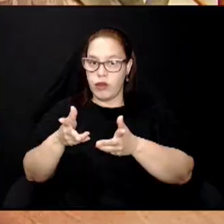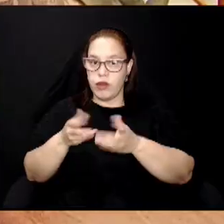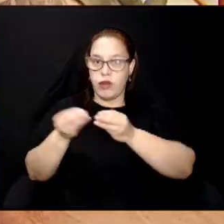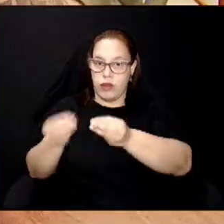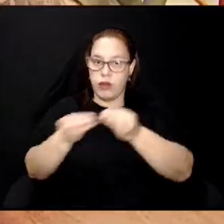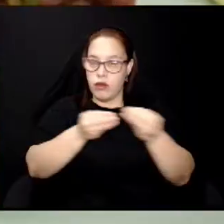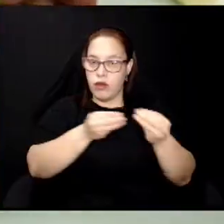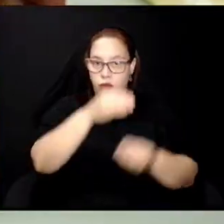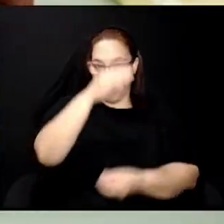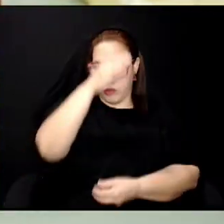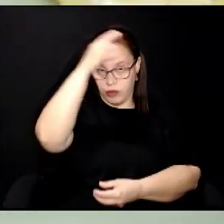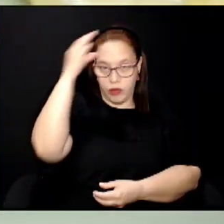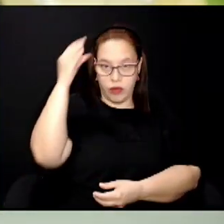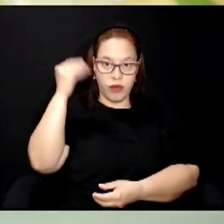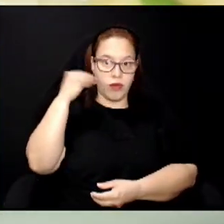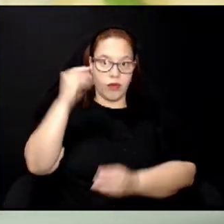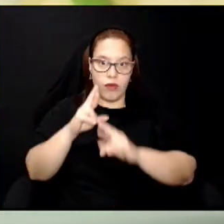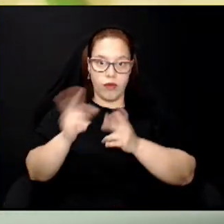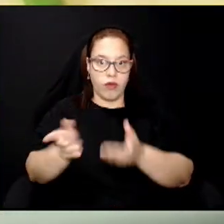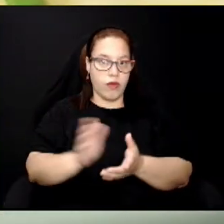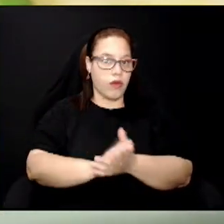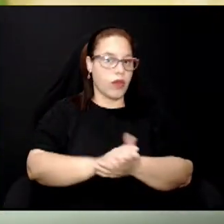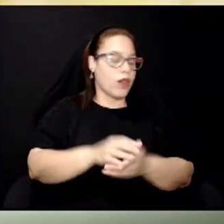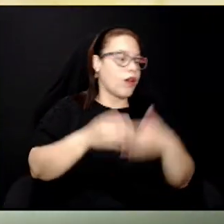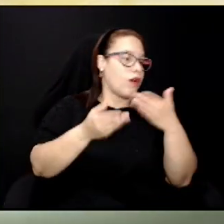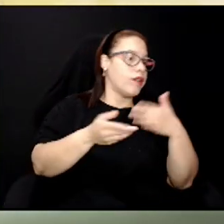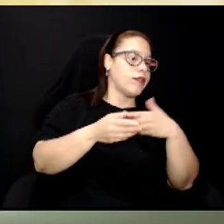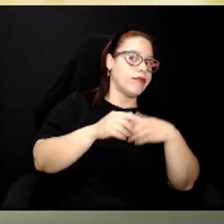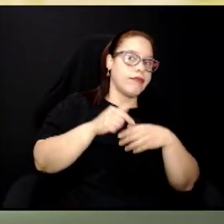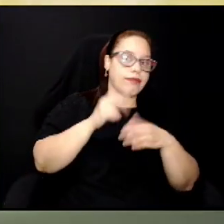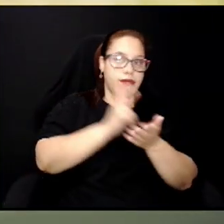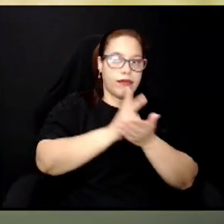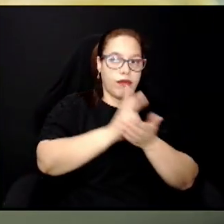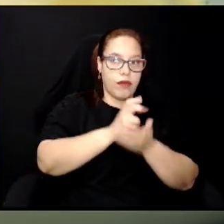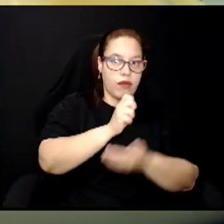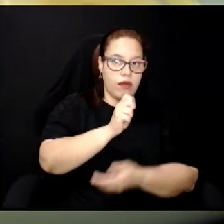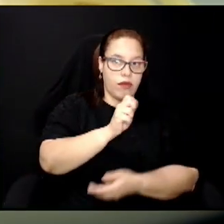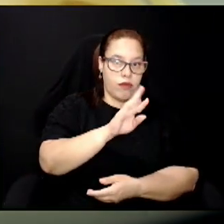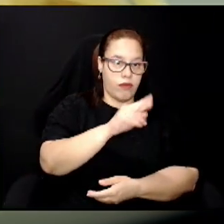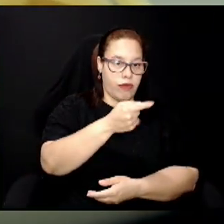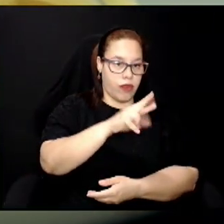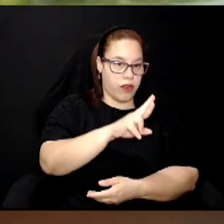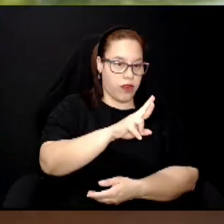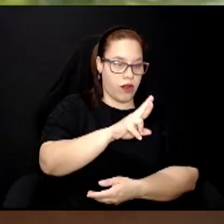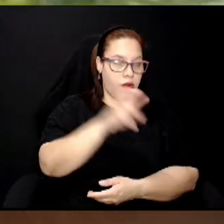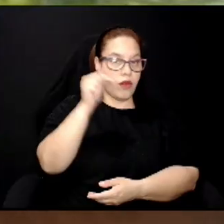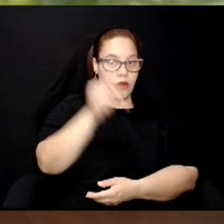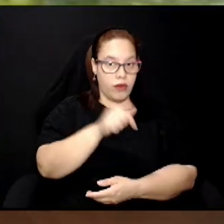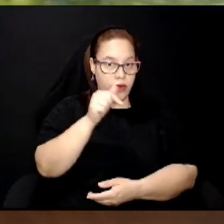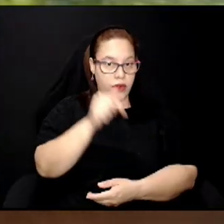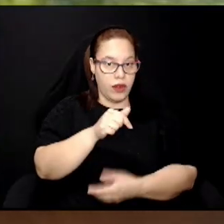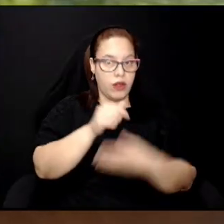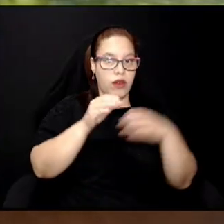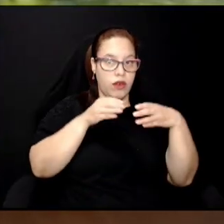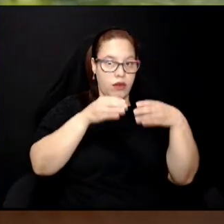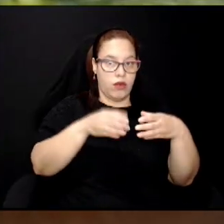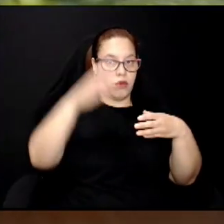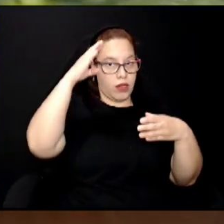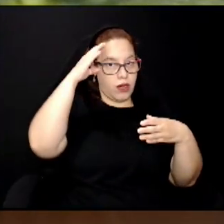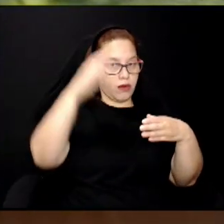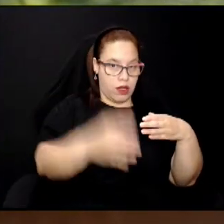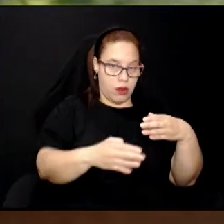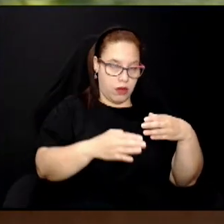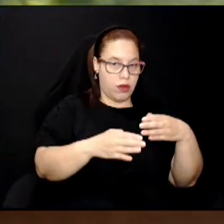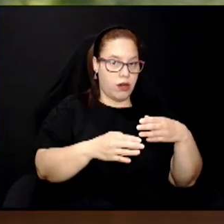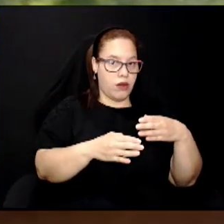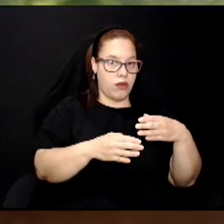experiência diferenciada assim. Bom, bora seguir aqui com o Arthur, Gabriel, porque nós estamos aqui com os pratos principais, Claro